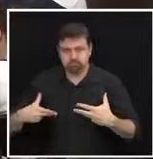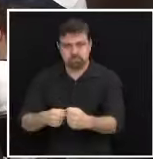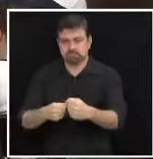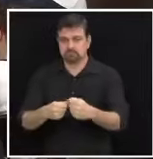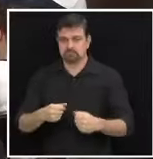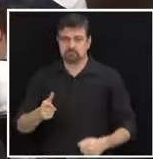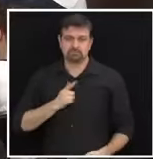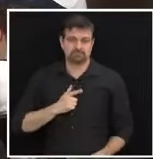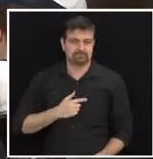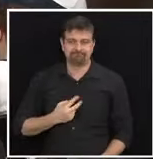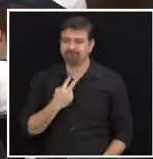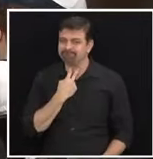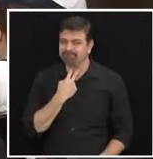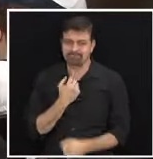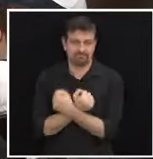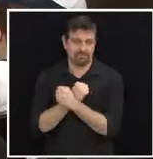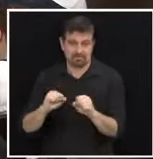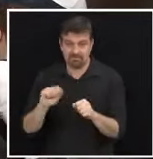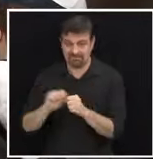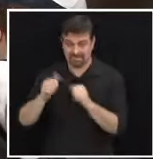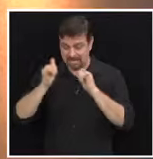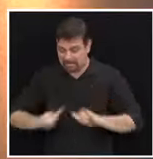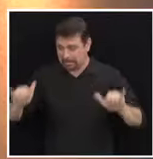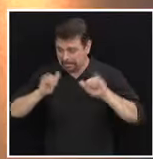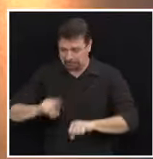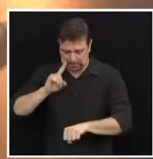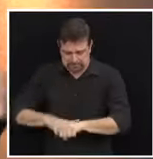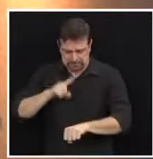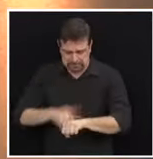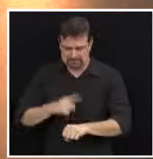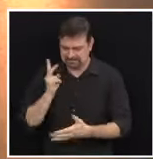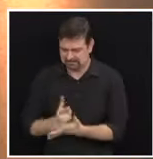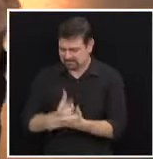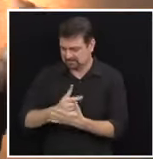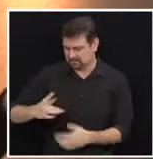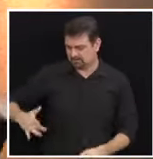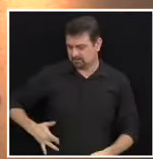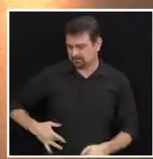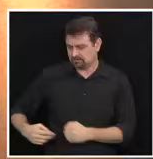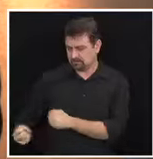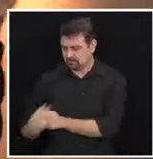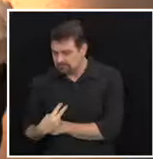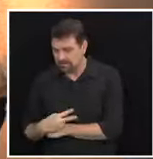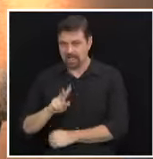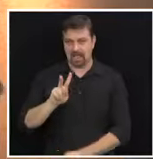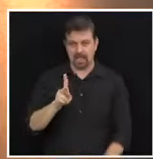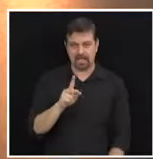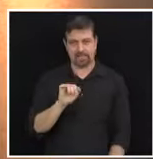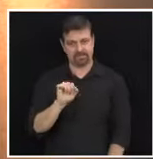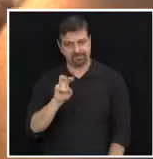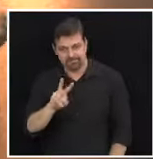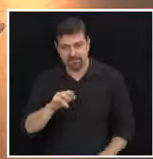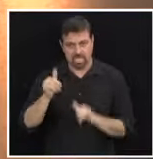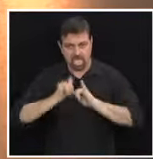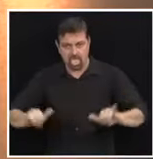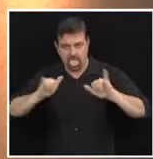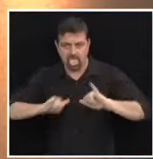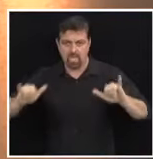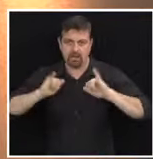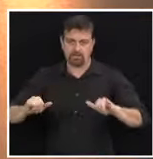também condições de estar a todo momento fazendo campanha para hepatite, para HIV e